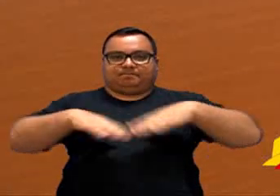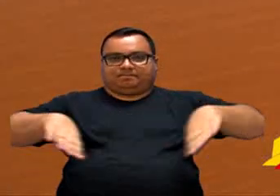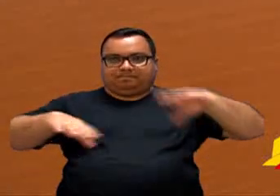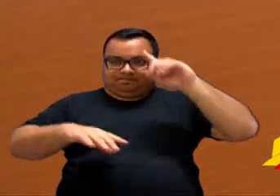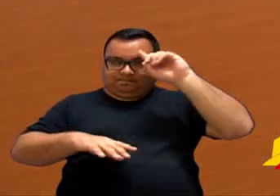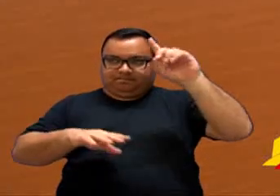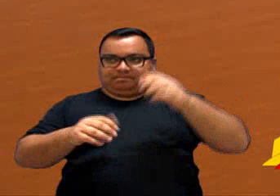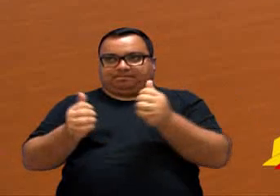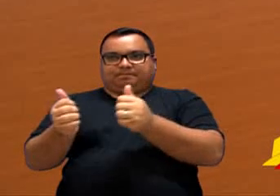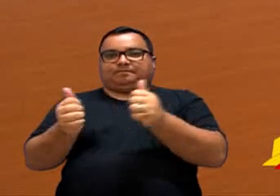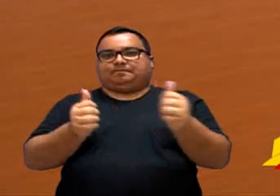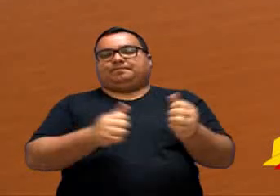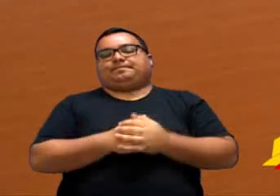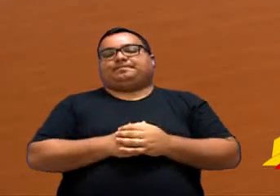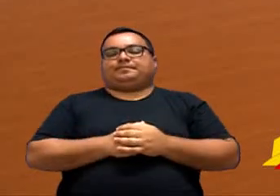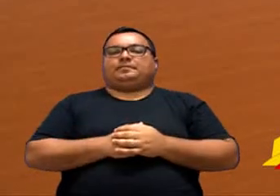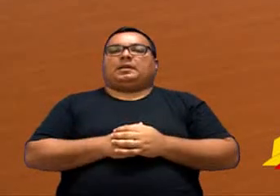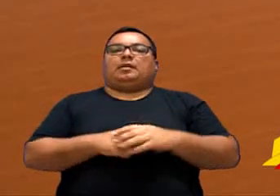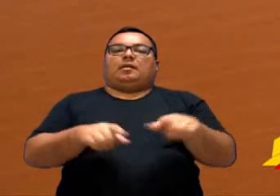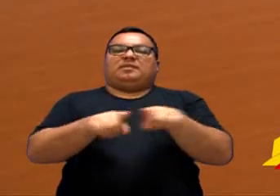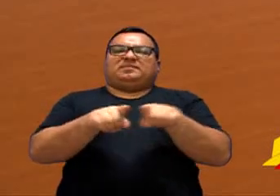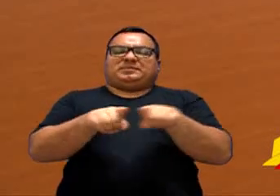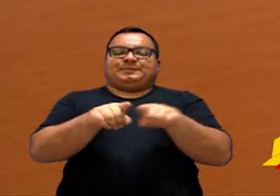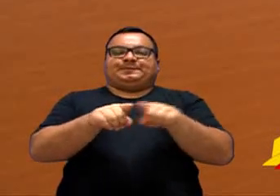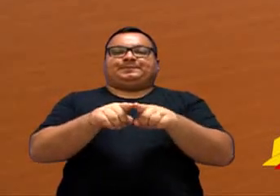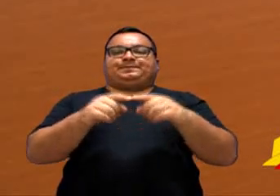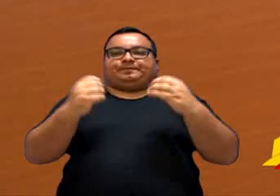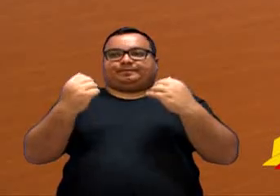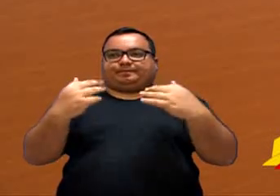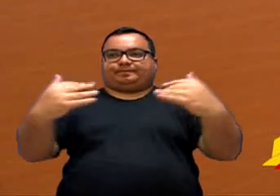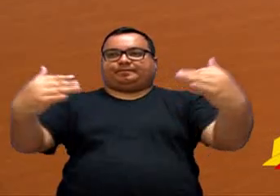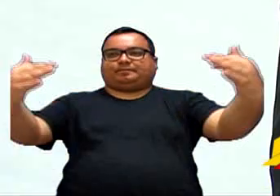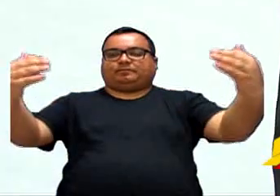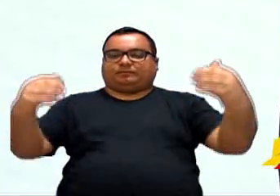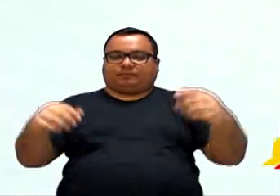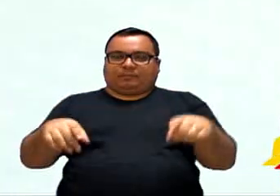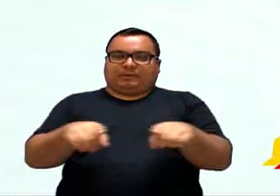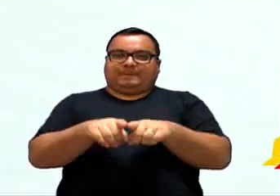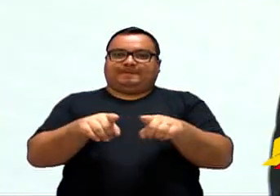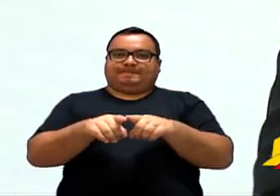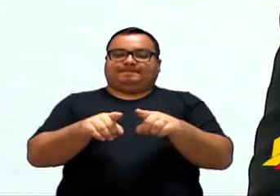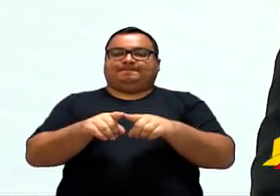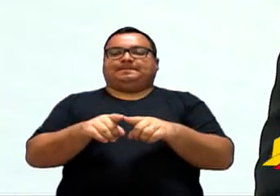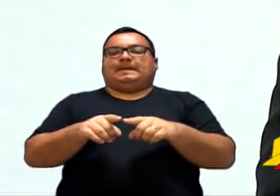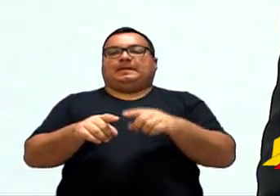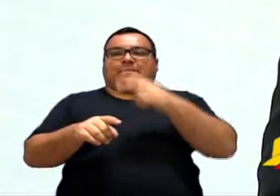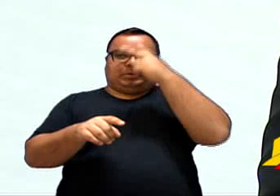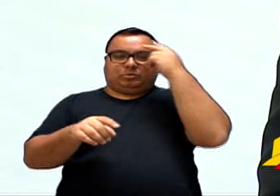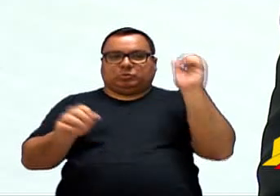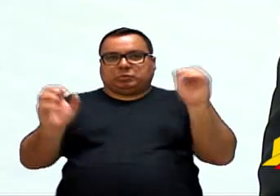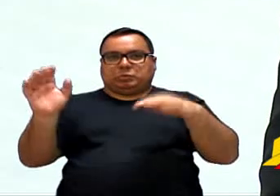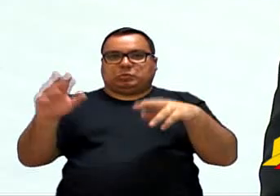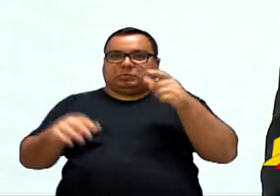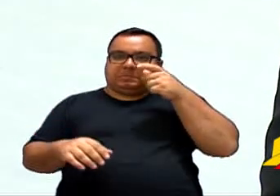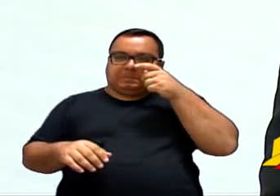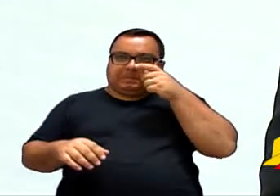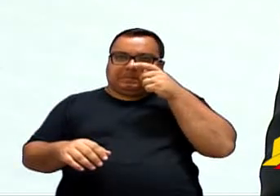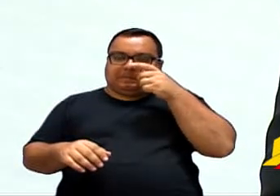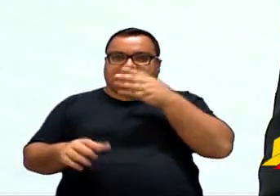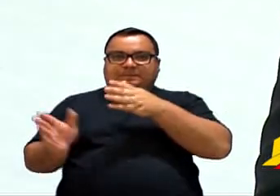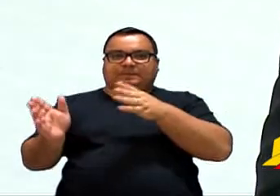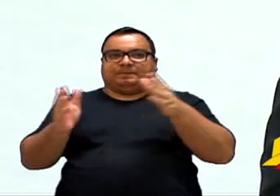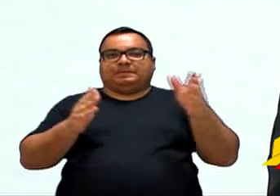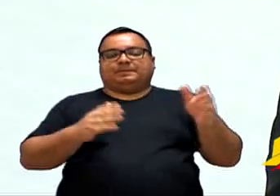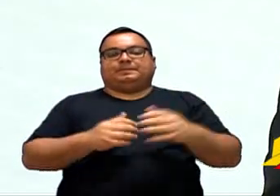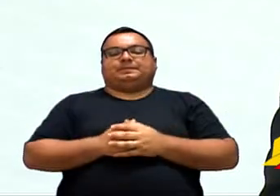à vereadora, a todas as pessoas que estão na galeria também assistindo. Sejam muito bem-vindos,